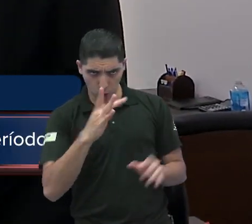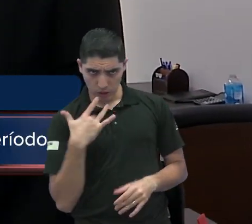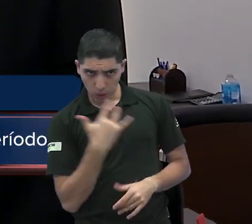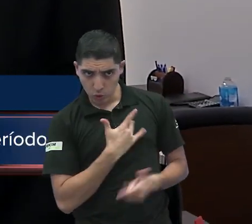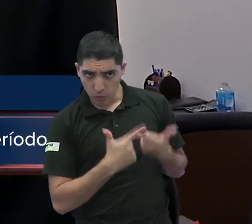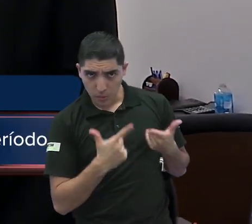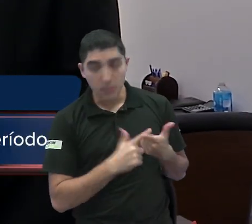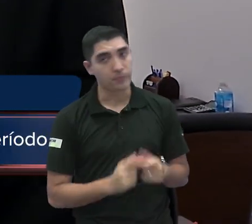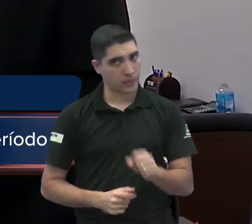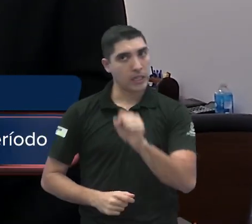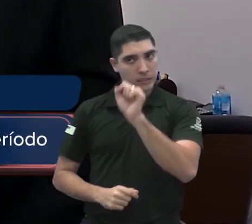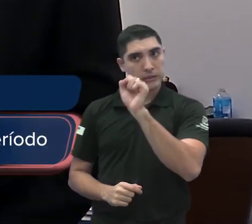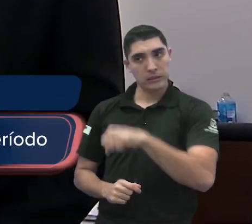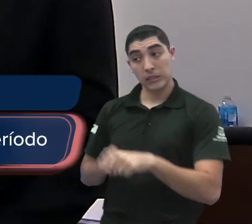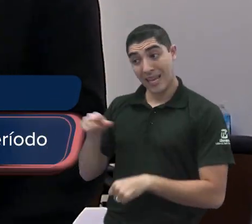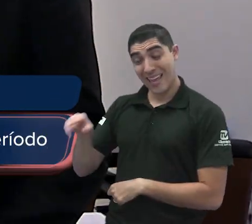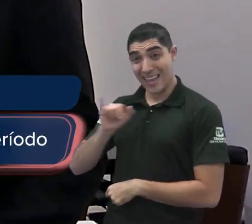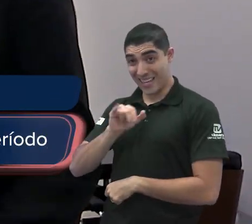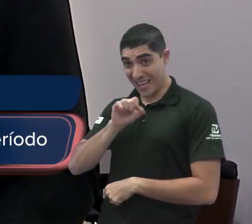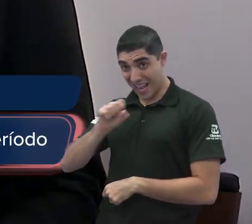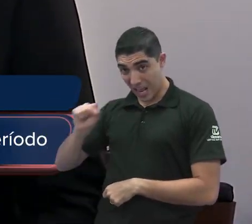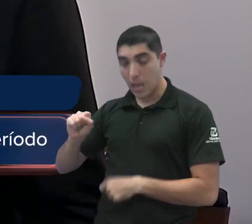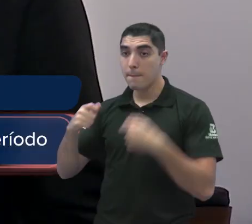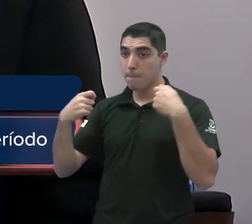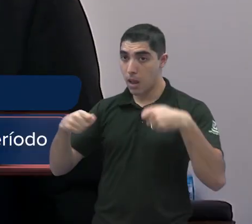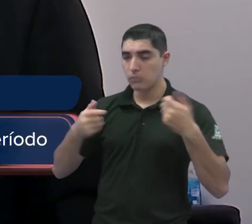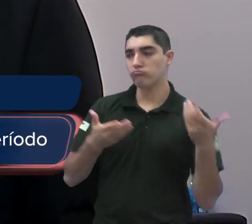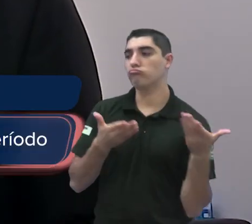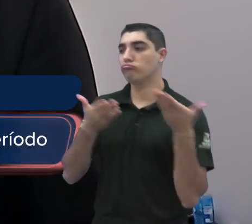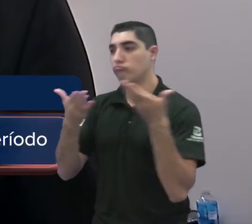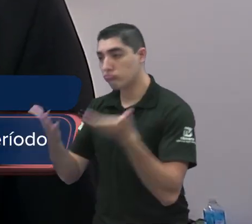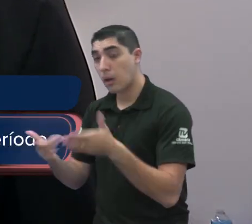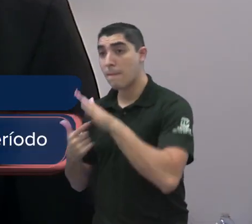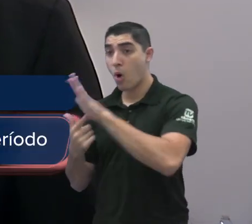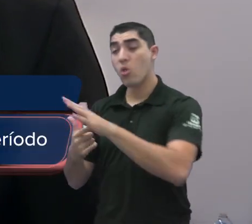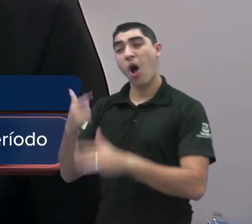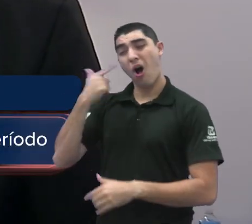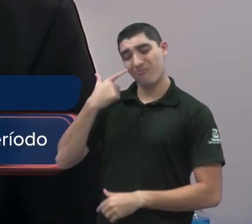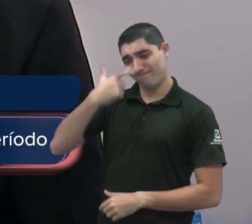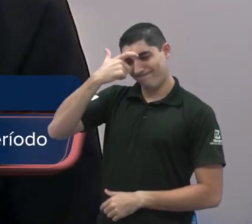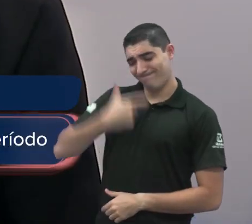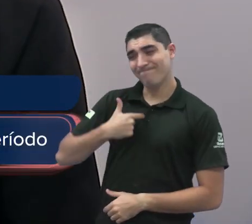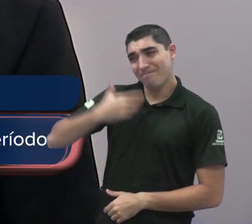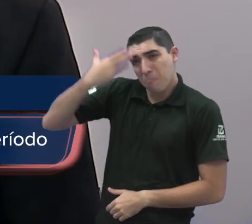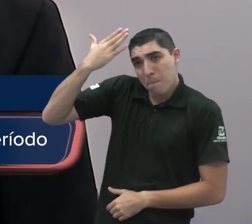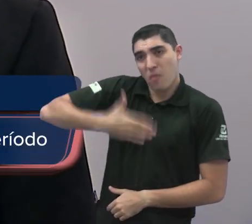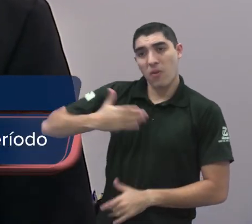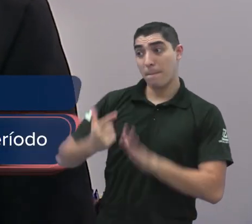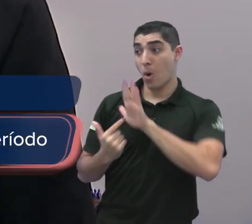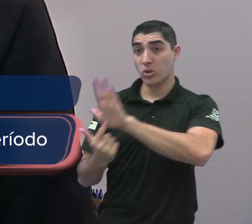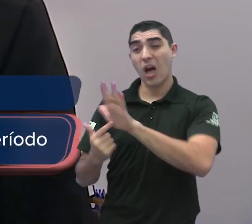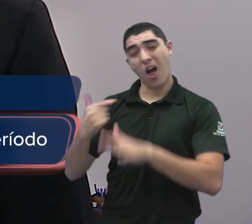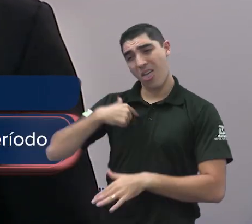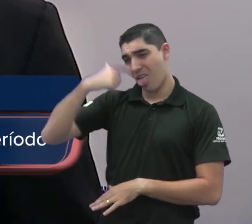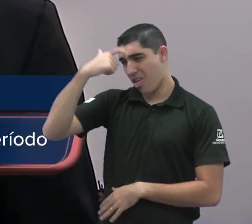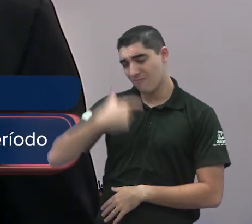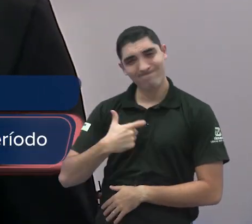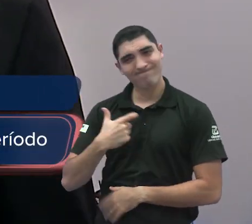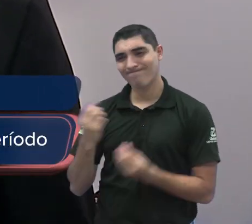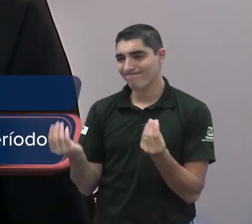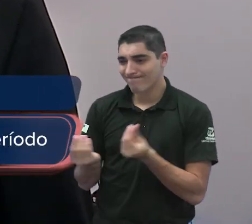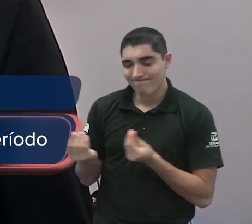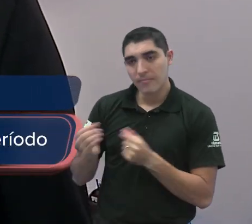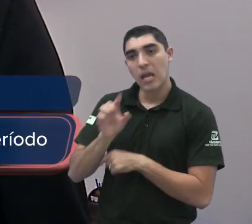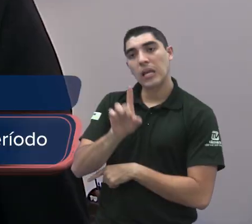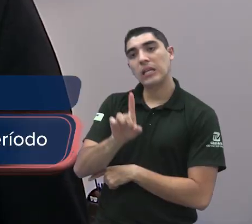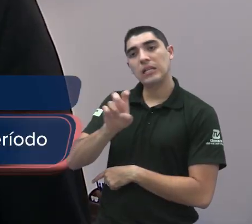Geralmente questões de saúde? Sim, aí para o INSS ele precisa comprovar que tem uma incapacidade, ela ali